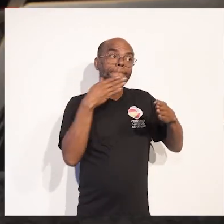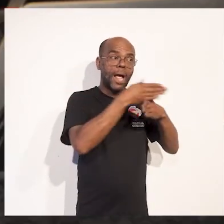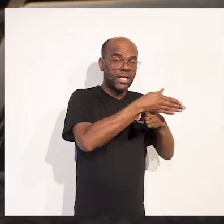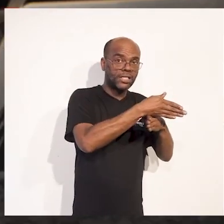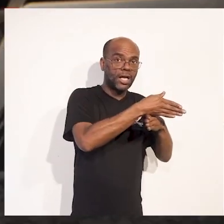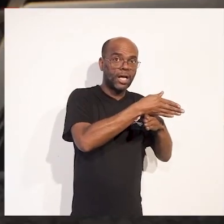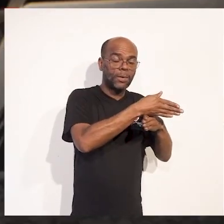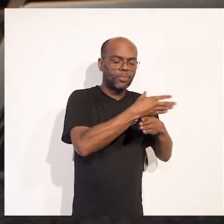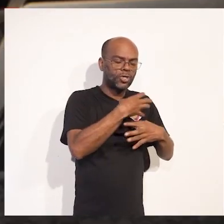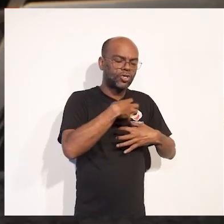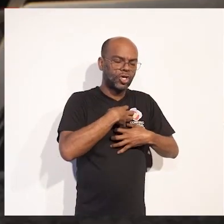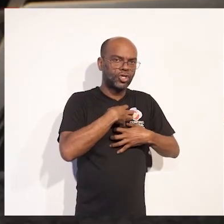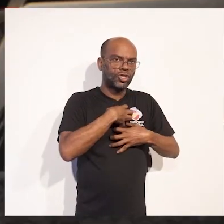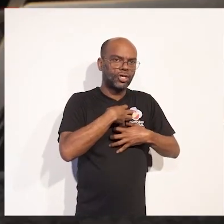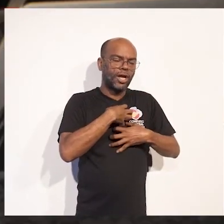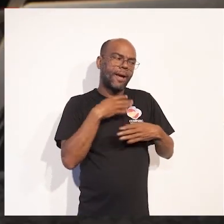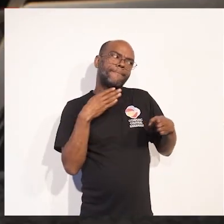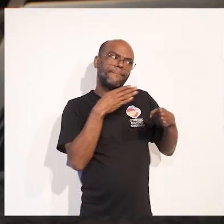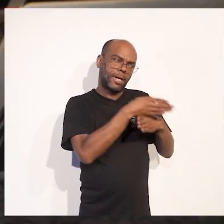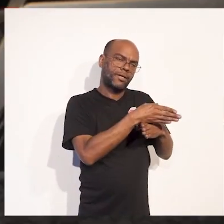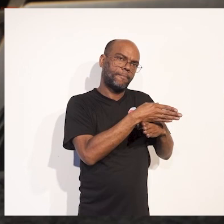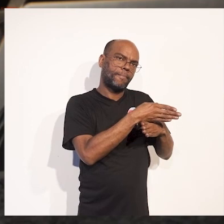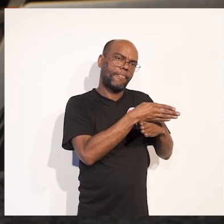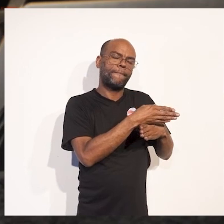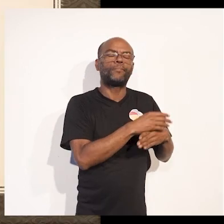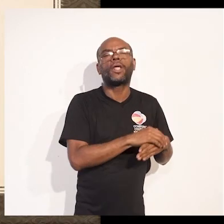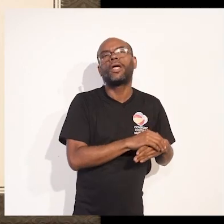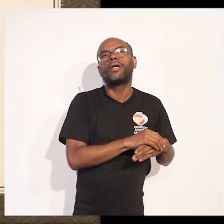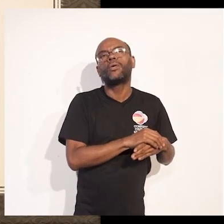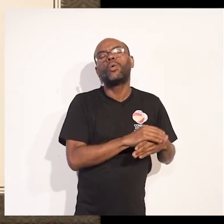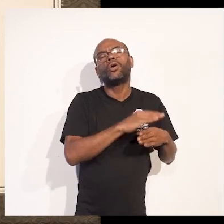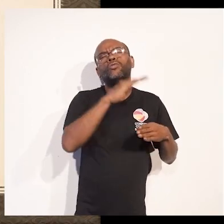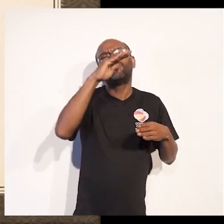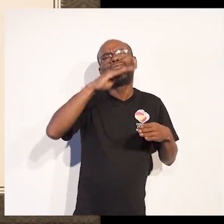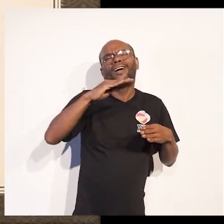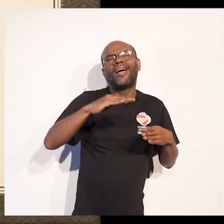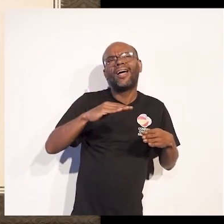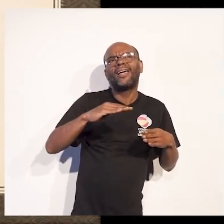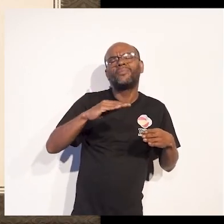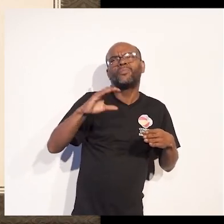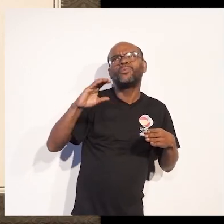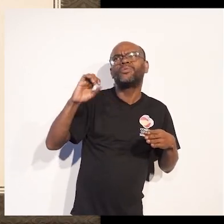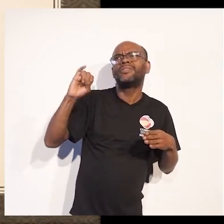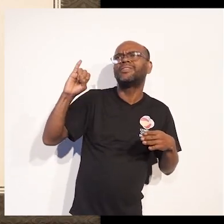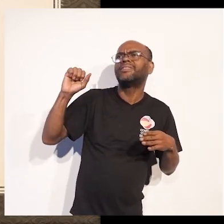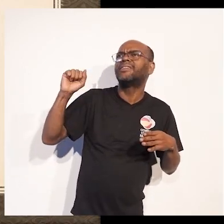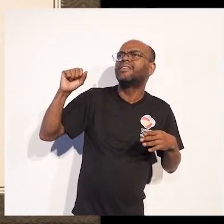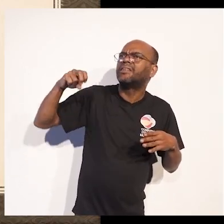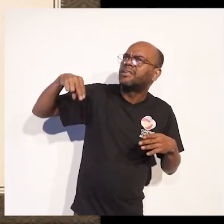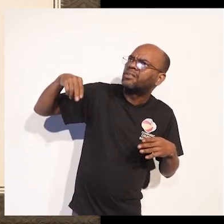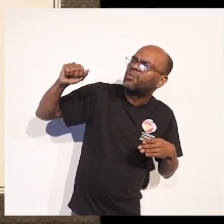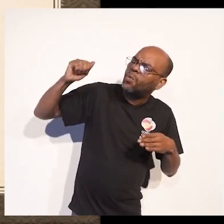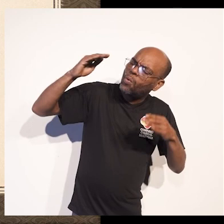gente tem a percepção de azul da gelatina, ok. Quando cai ali para o ciano, tudo é bloqueado. O